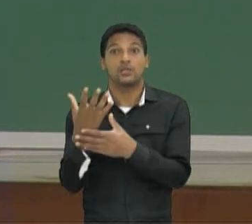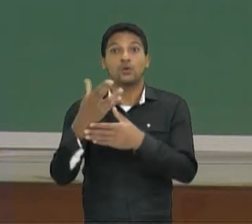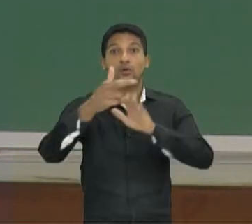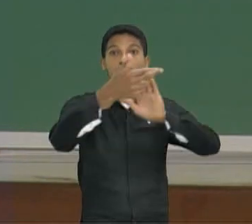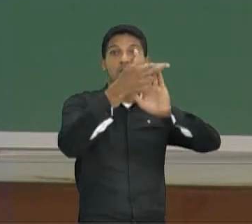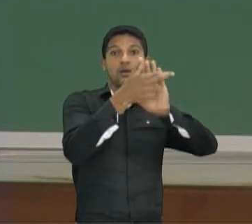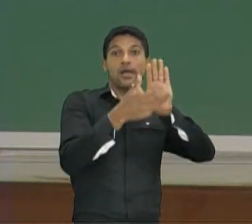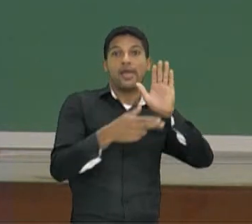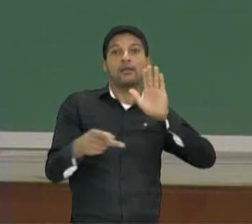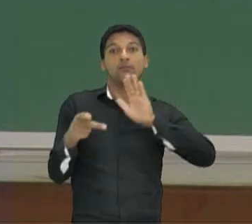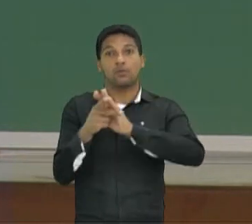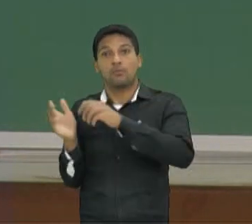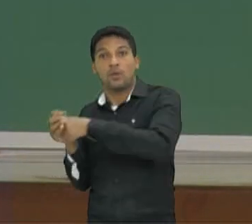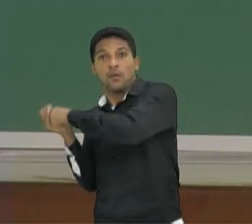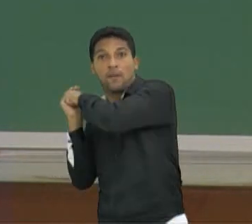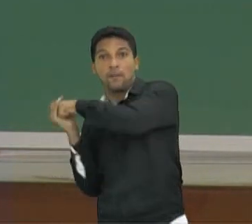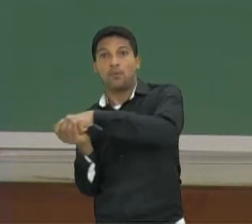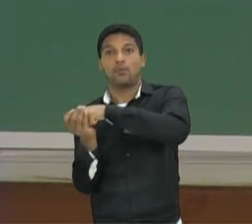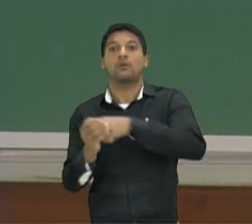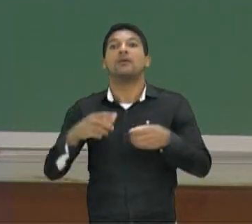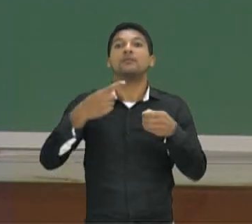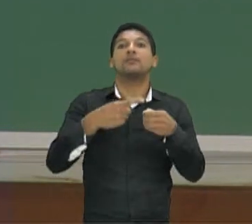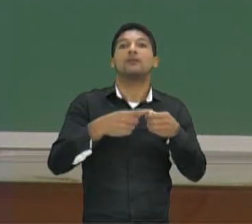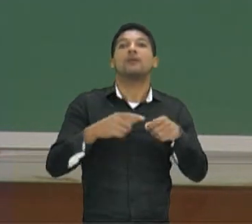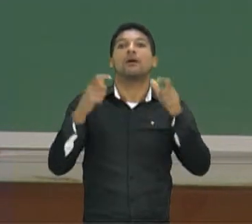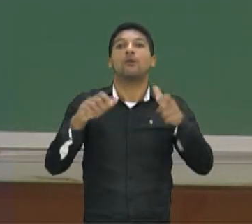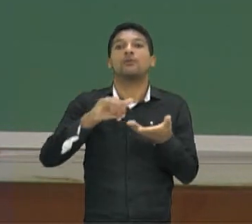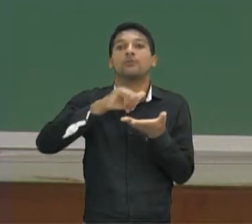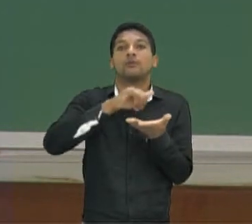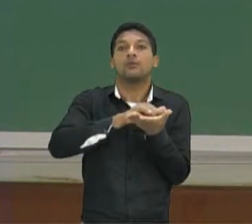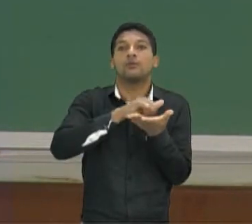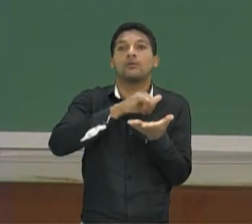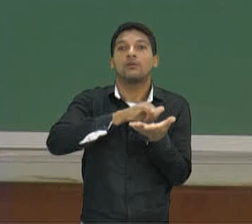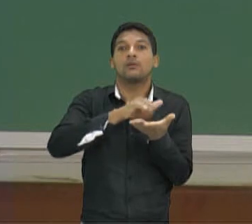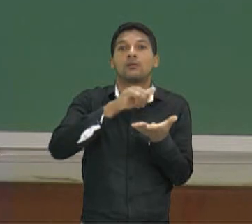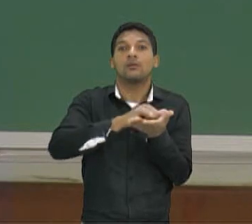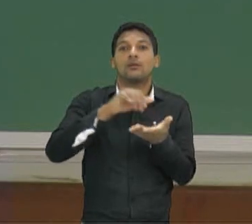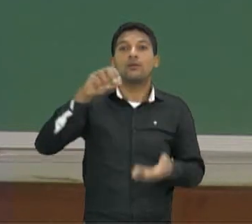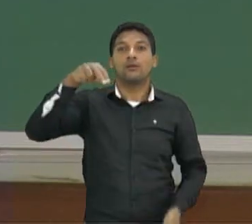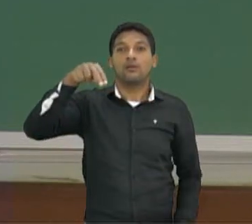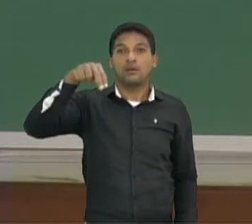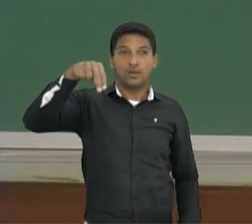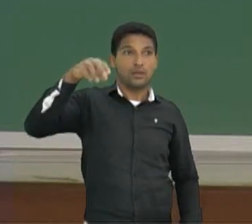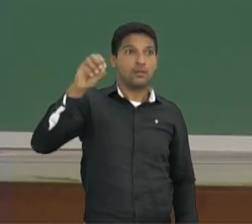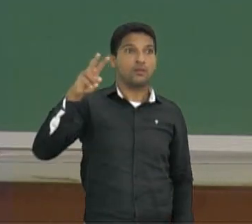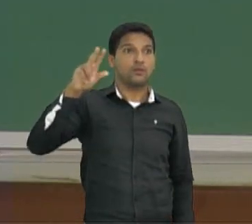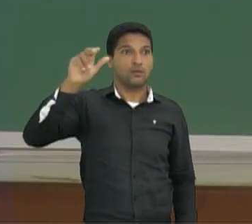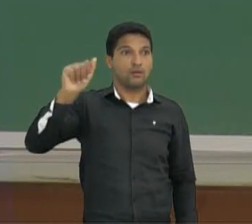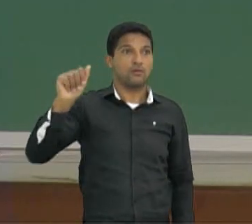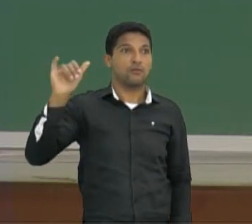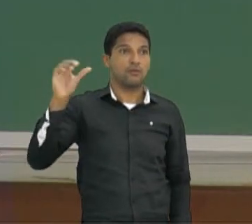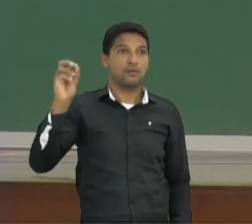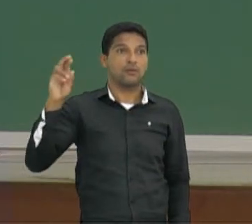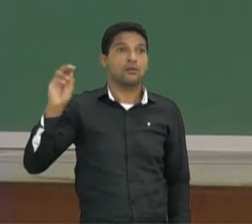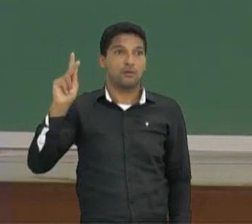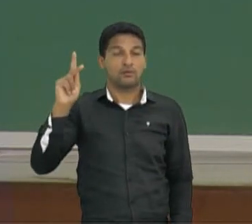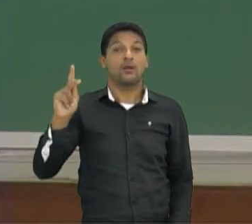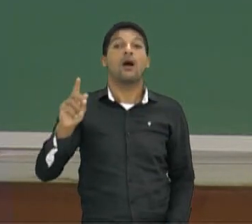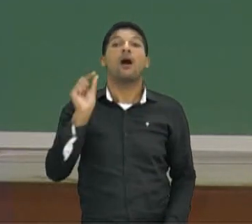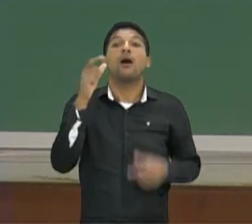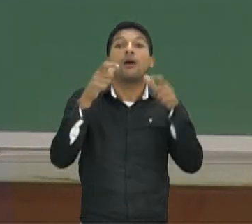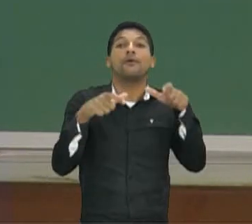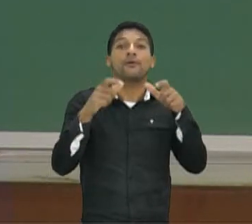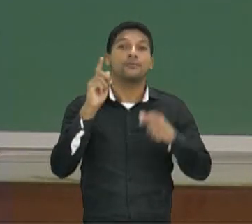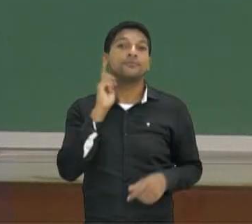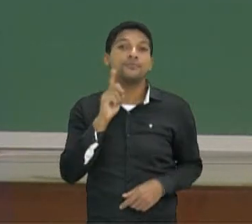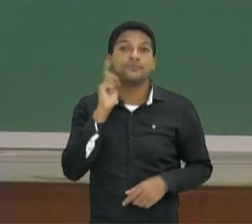de Cooperstown, em Nova York, nos Estados Unidos. Aqui também, às vezes, tem algumas literaturas que têm algumas divergências de